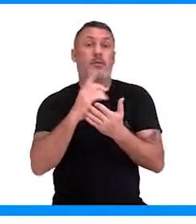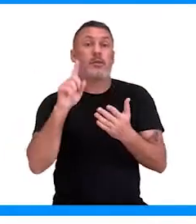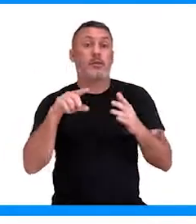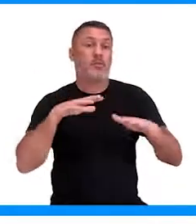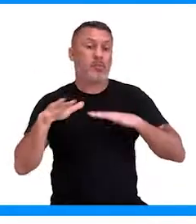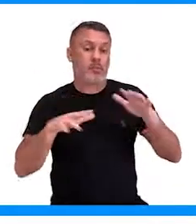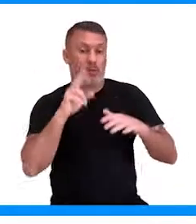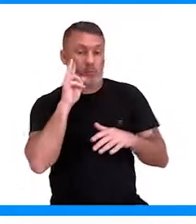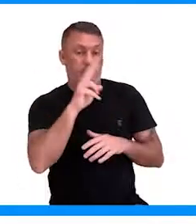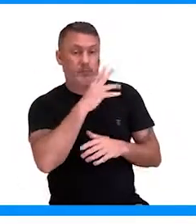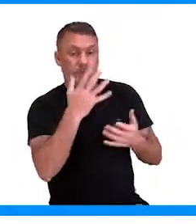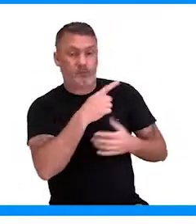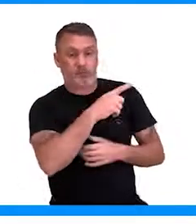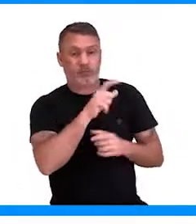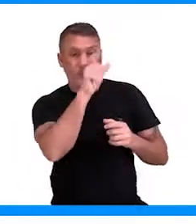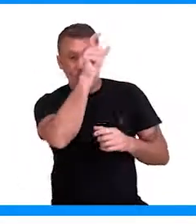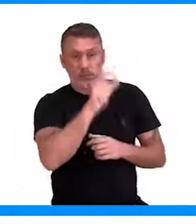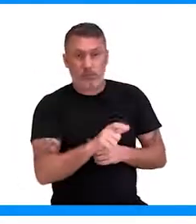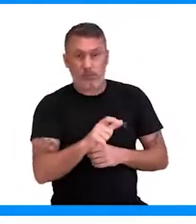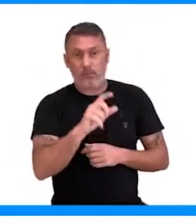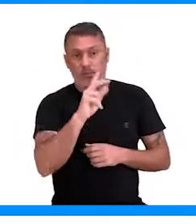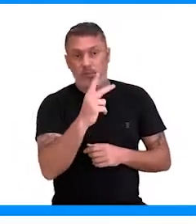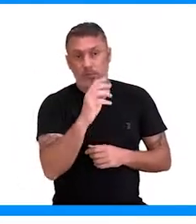em horizontal,